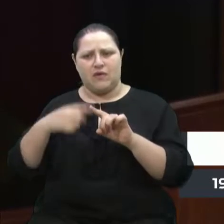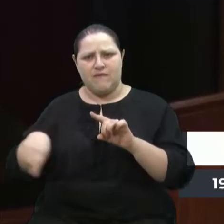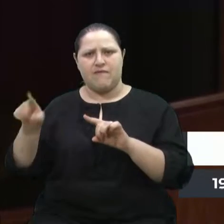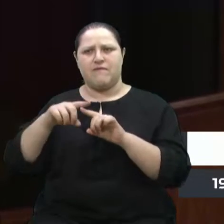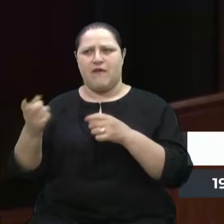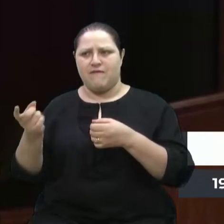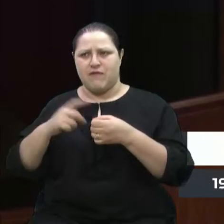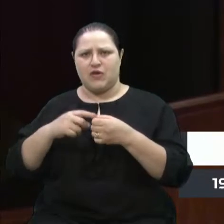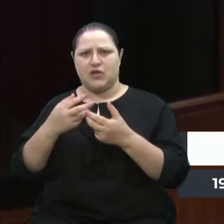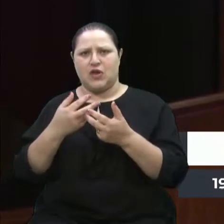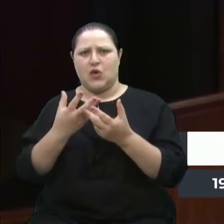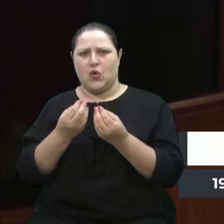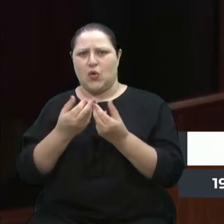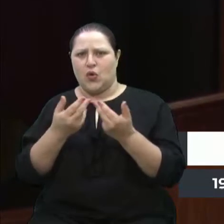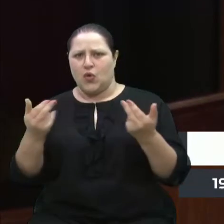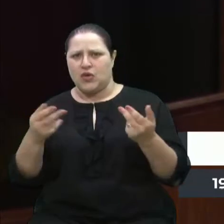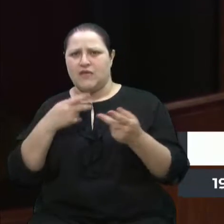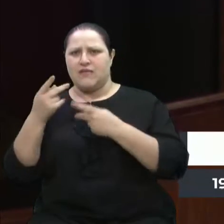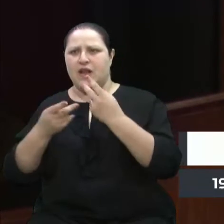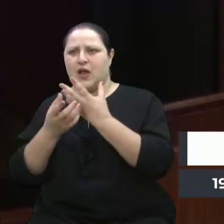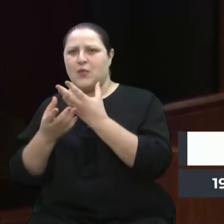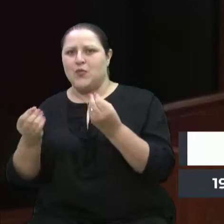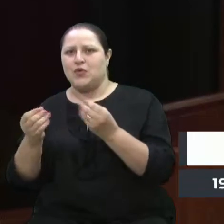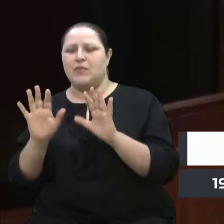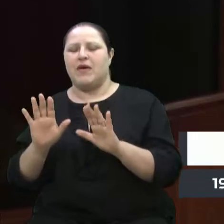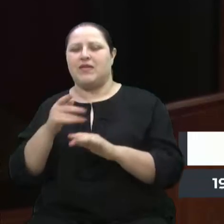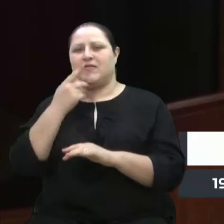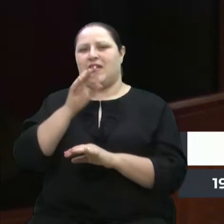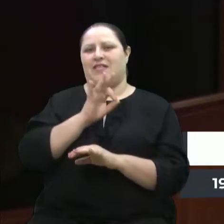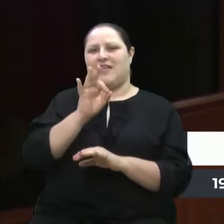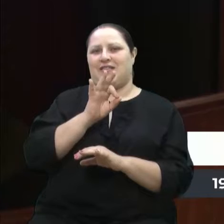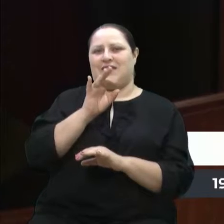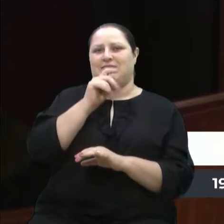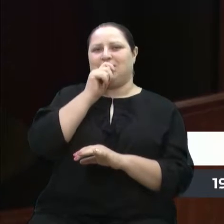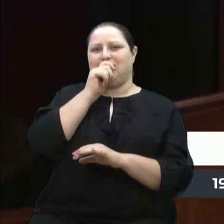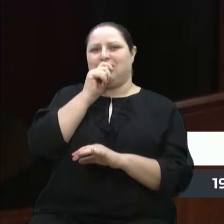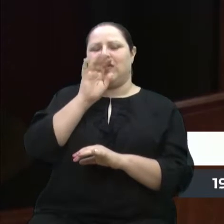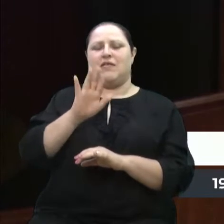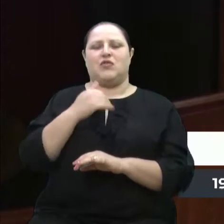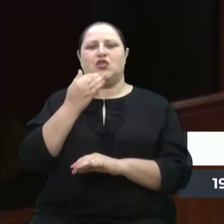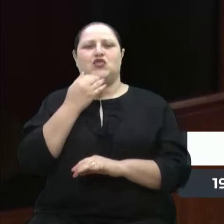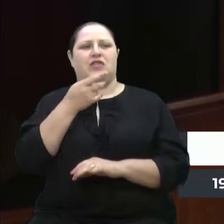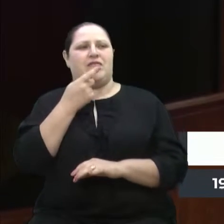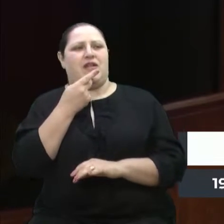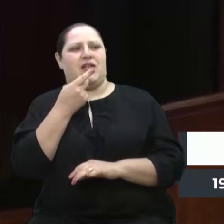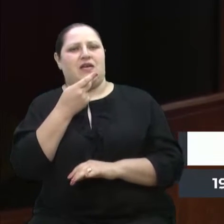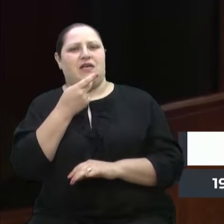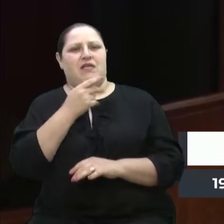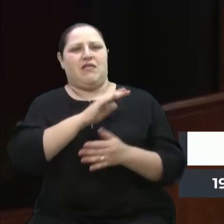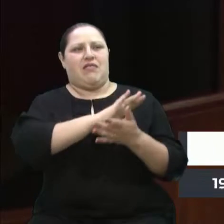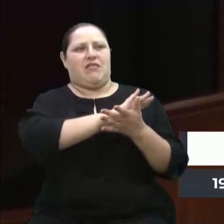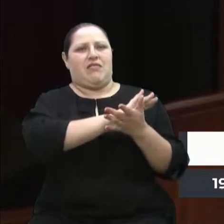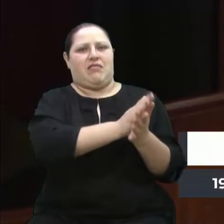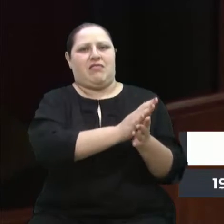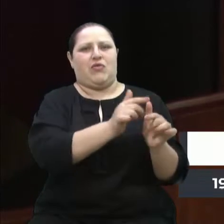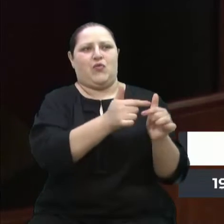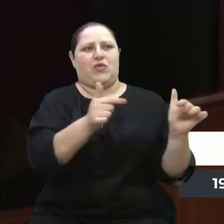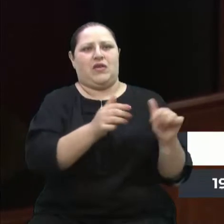dizer. Né? E aí não adianta a gente dizer que não existe racismo. Por que que uma cultura é mais importante que